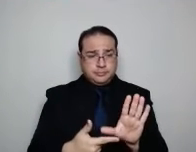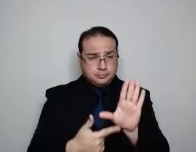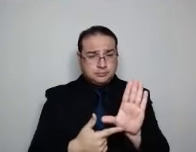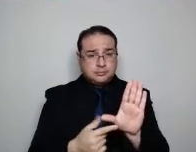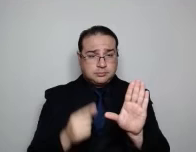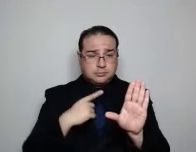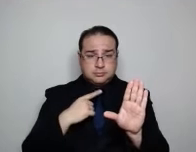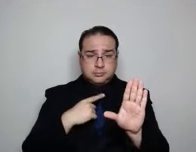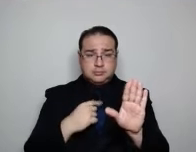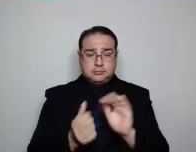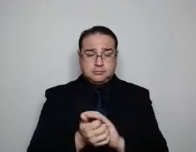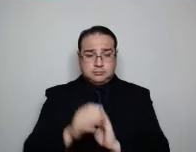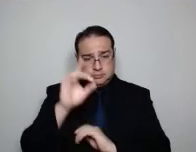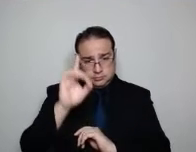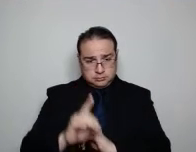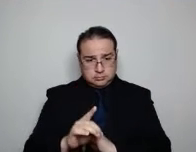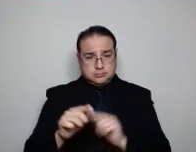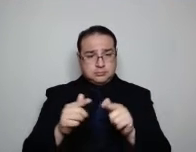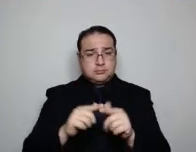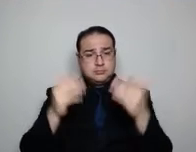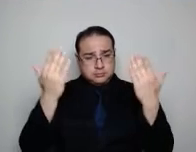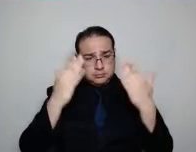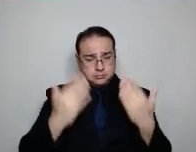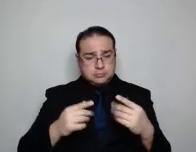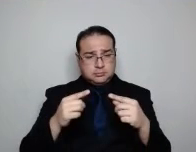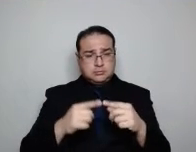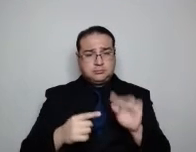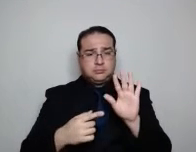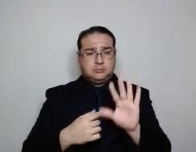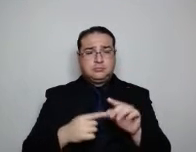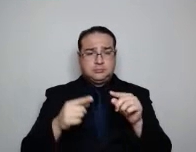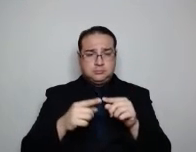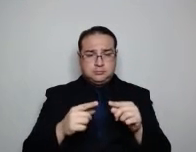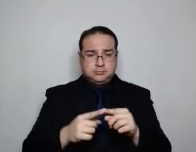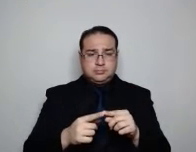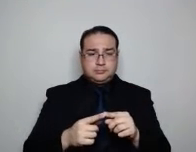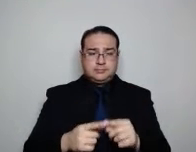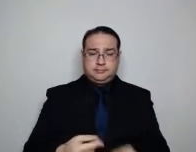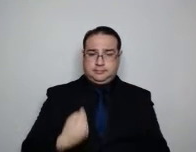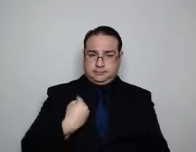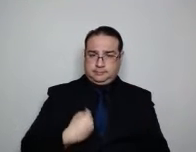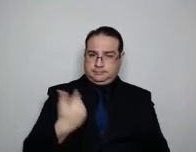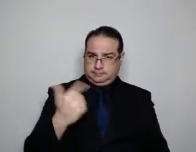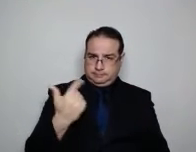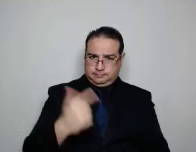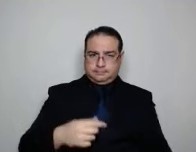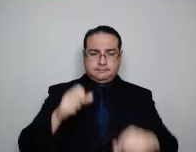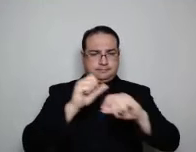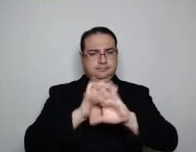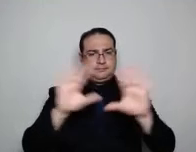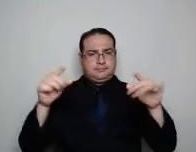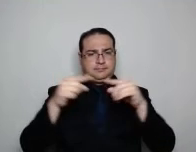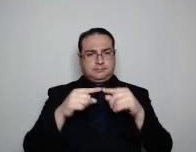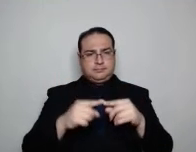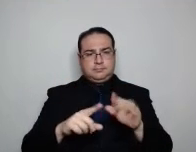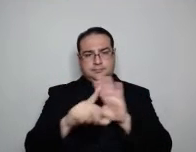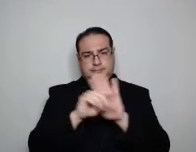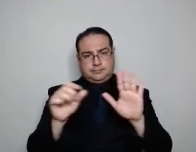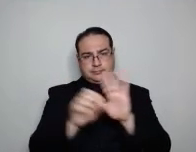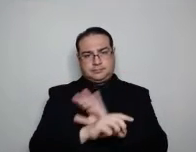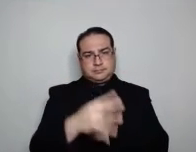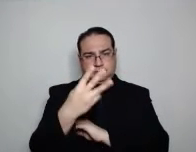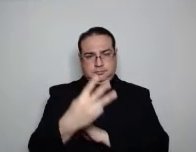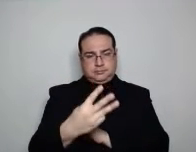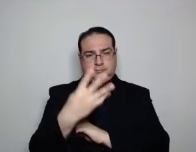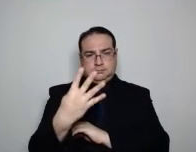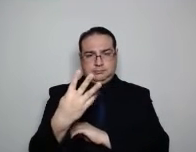os direitos em análise afirmam-se como indisponíveis. Isso está explicitamente previsto aqui no artigo 345,